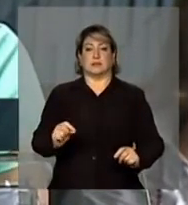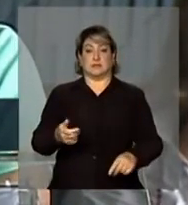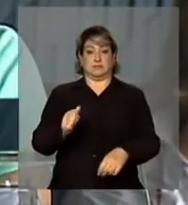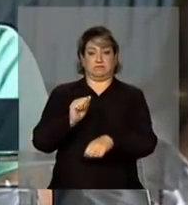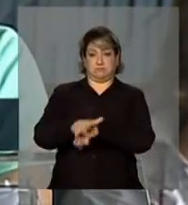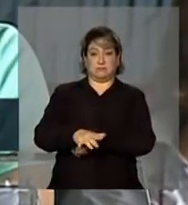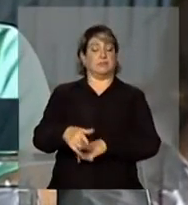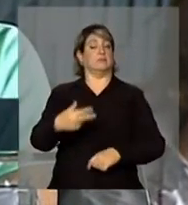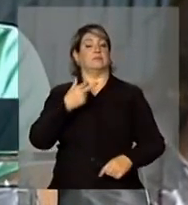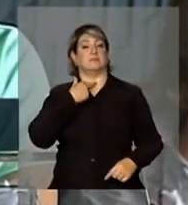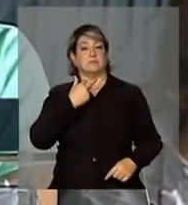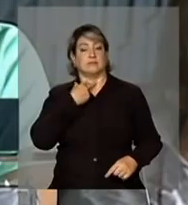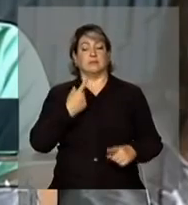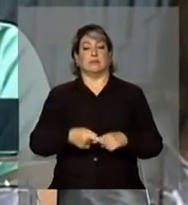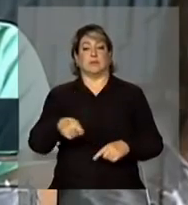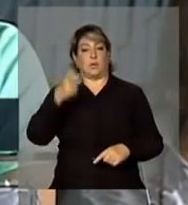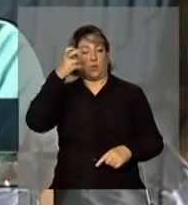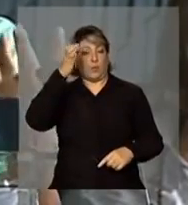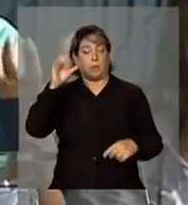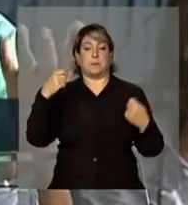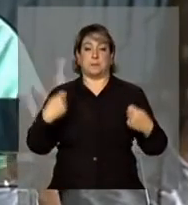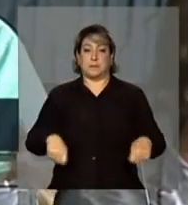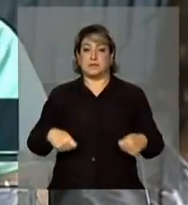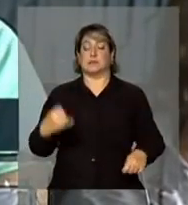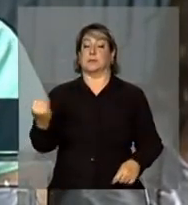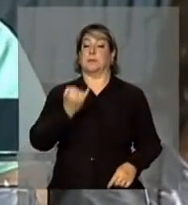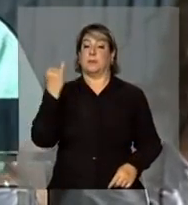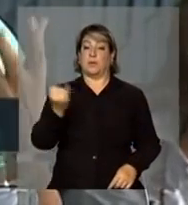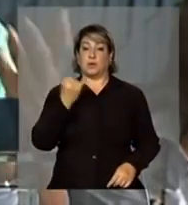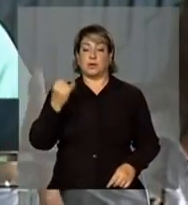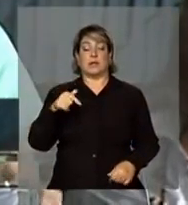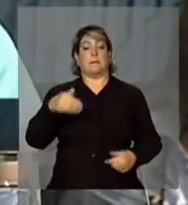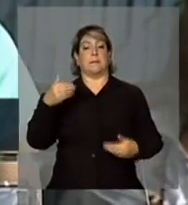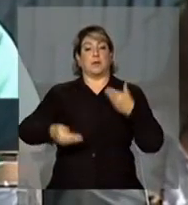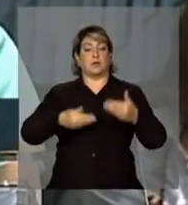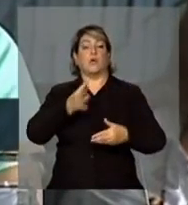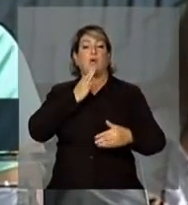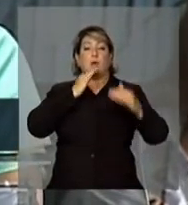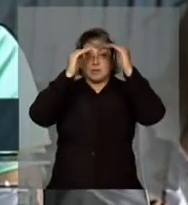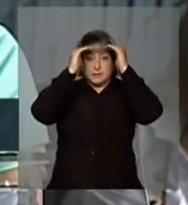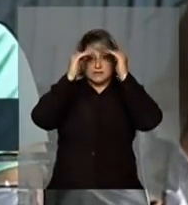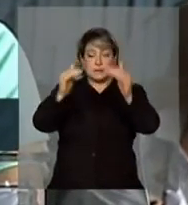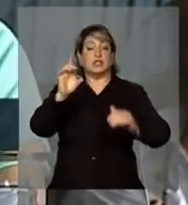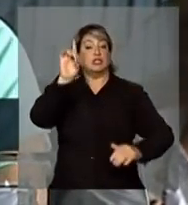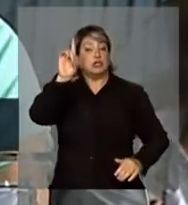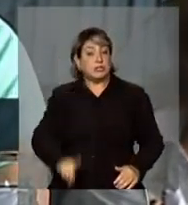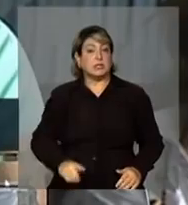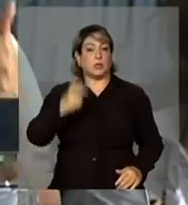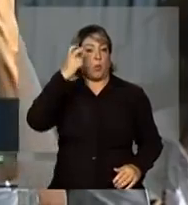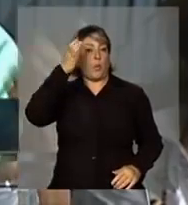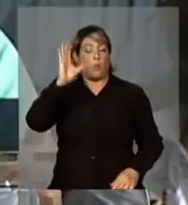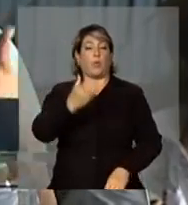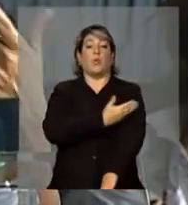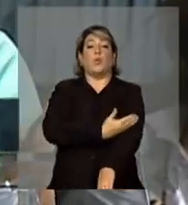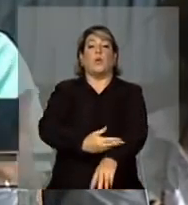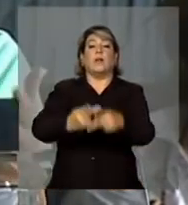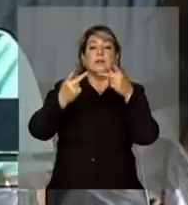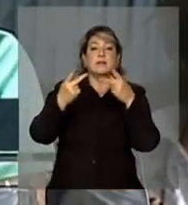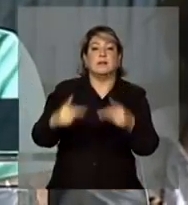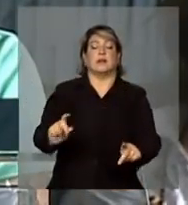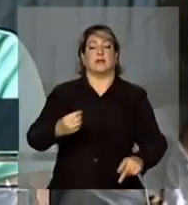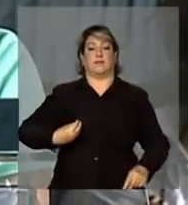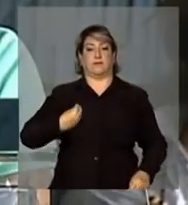processo de subjugar essas culturas. Então, para a gente é muito importante esse processo de reconhecimento dos direitos culturais, dos modos de ser, de fazer